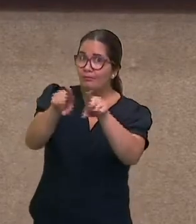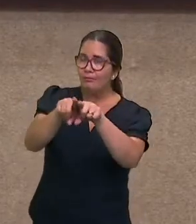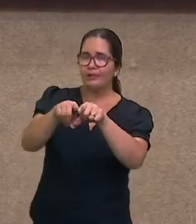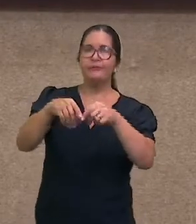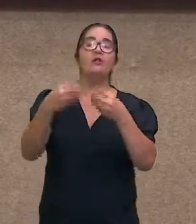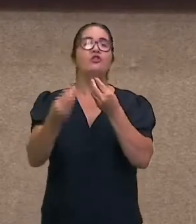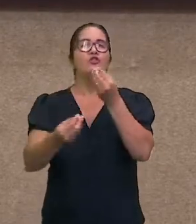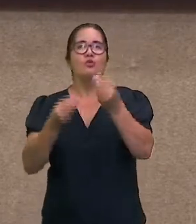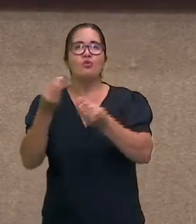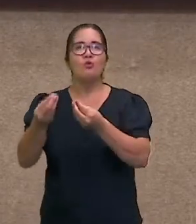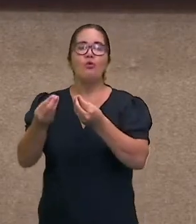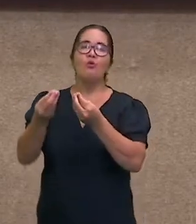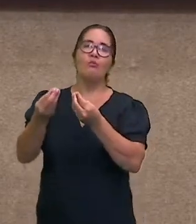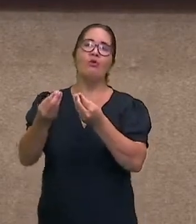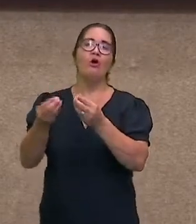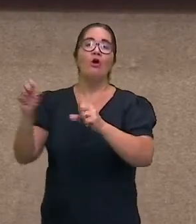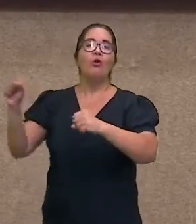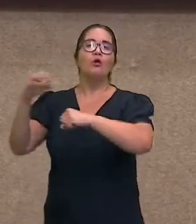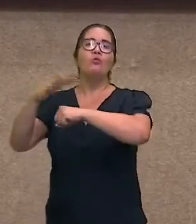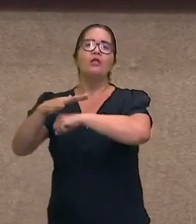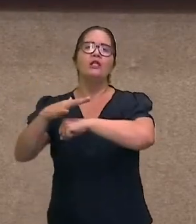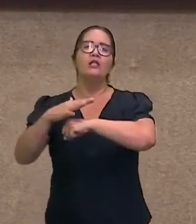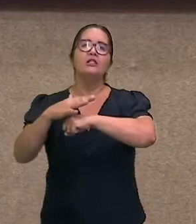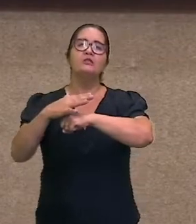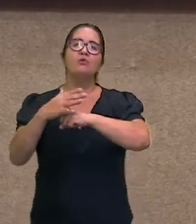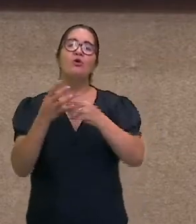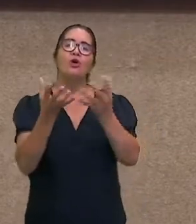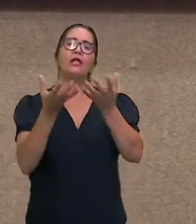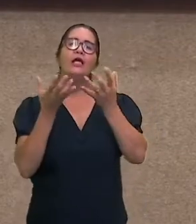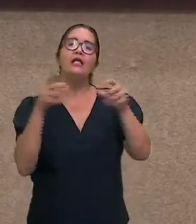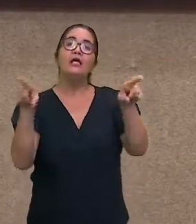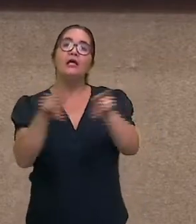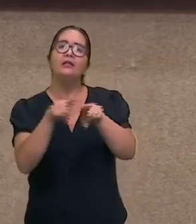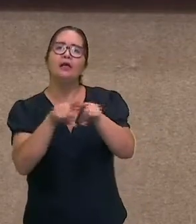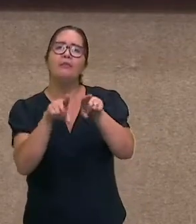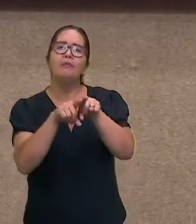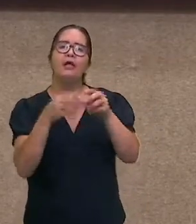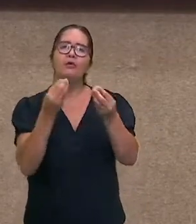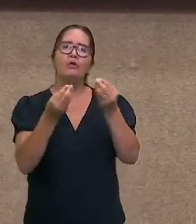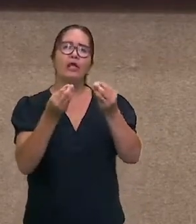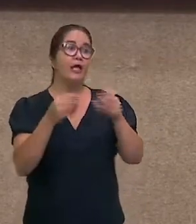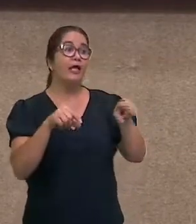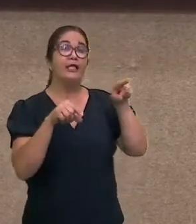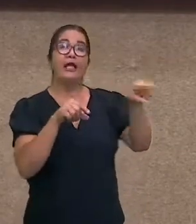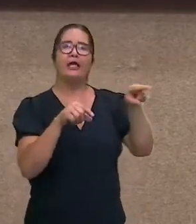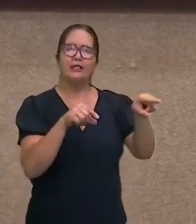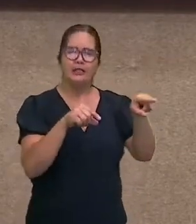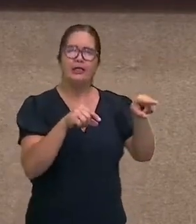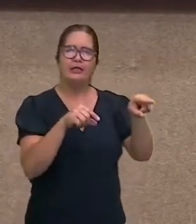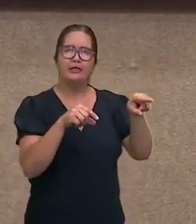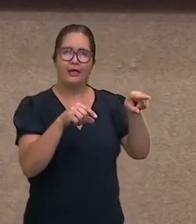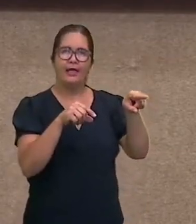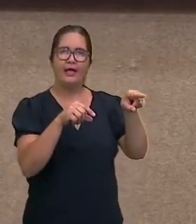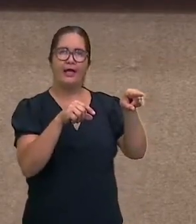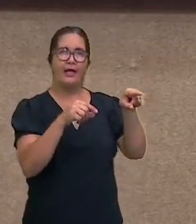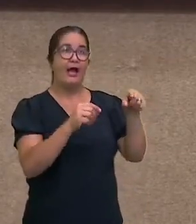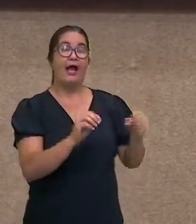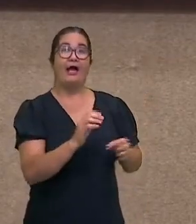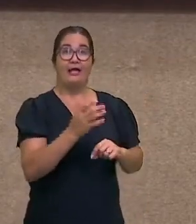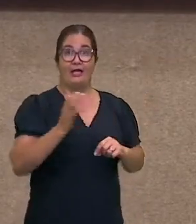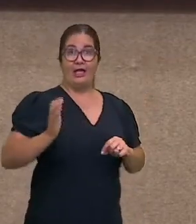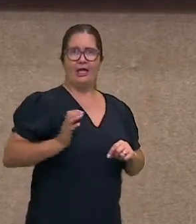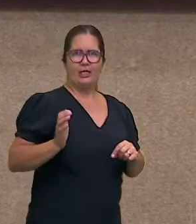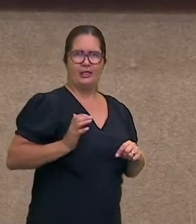Determinantemente, queria que o confisco das propriedades eclesiásticas tirasse essa